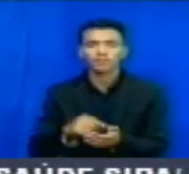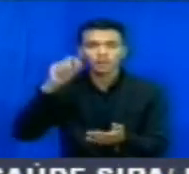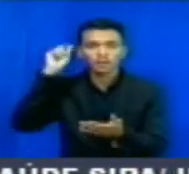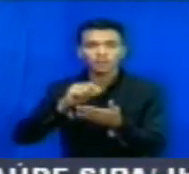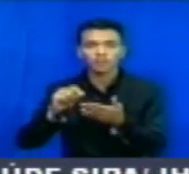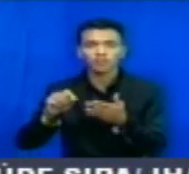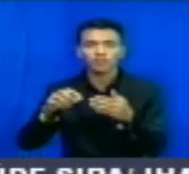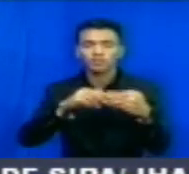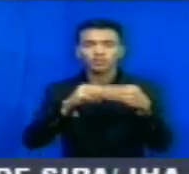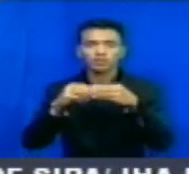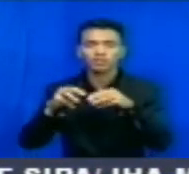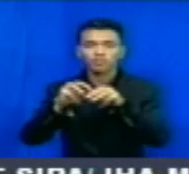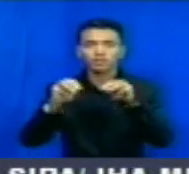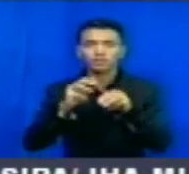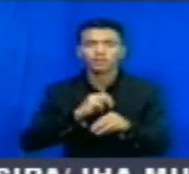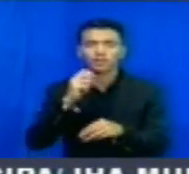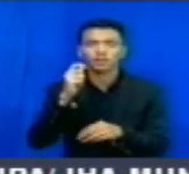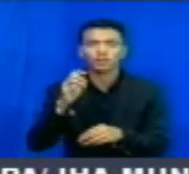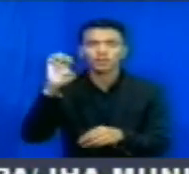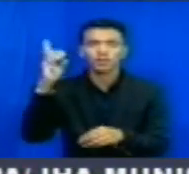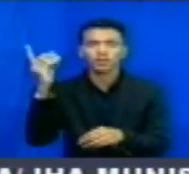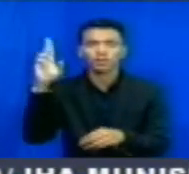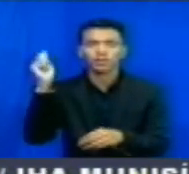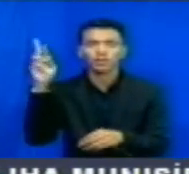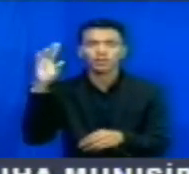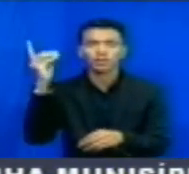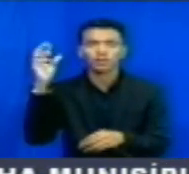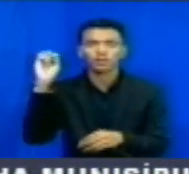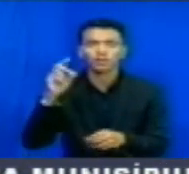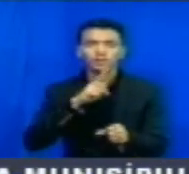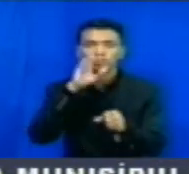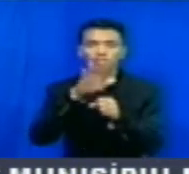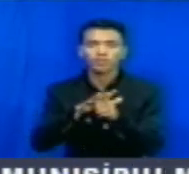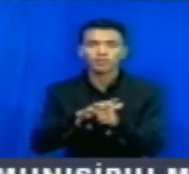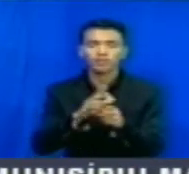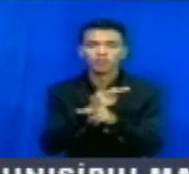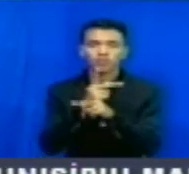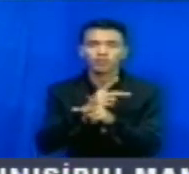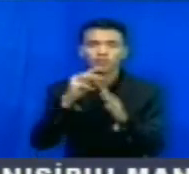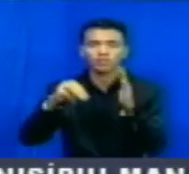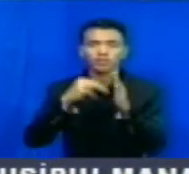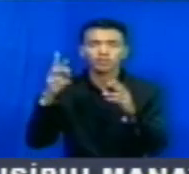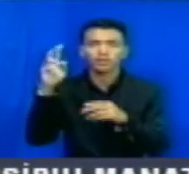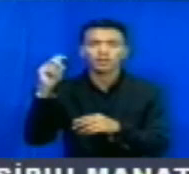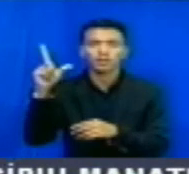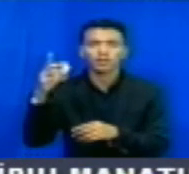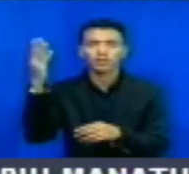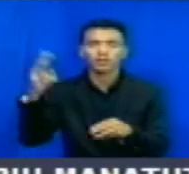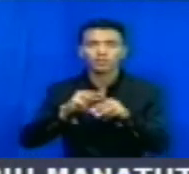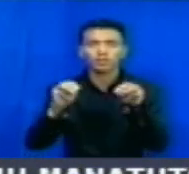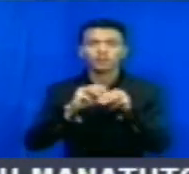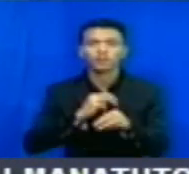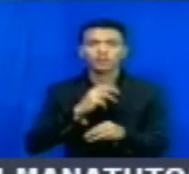Secretário de Administração Município Manatuto, Eduardo Guterres, compromete, se assegura no garantia serviço médio RTT Linhang e a